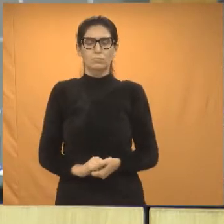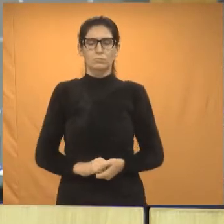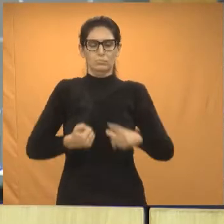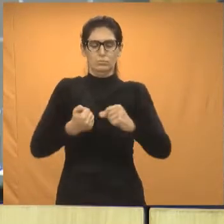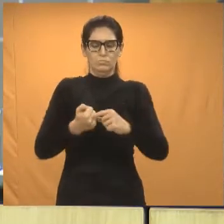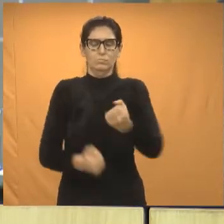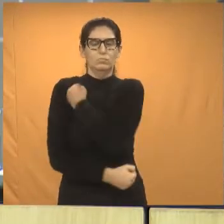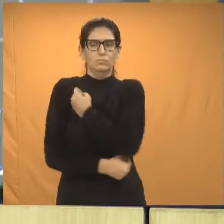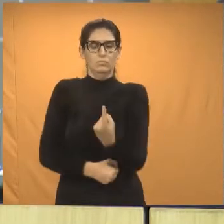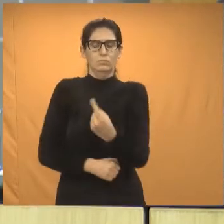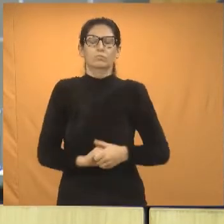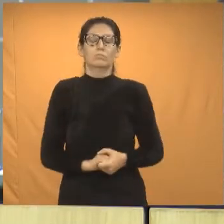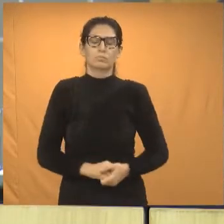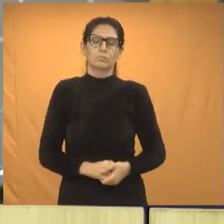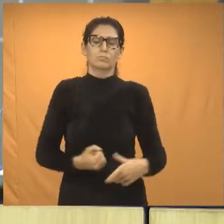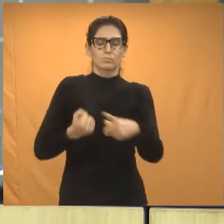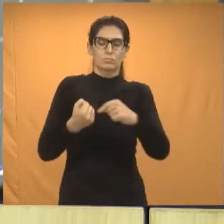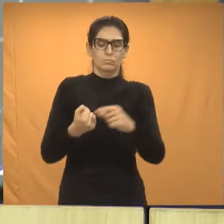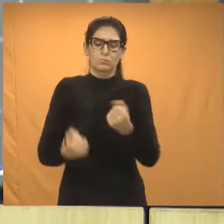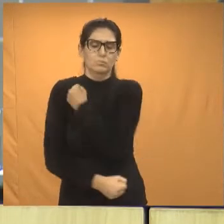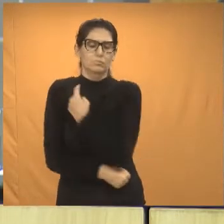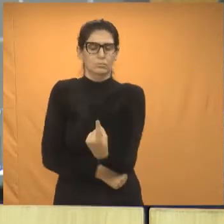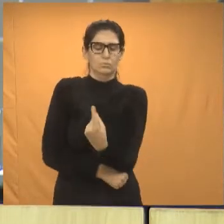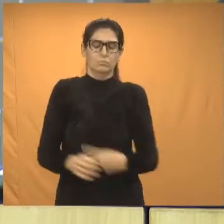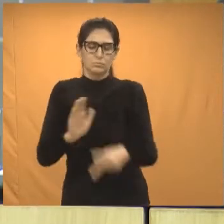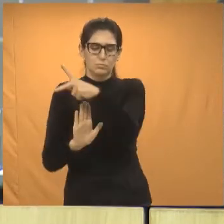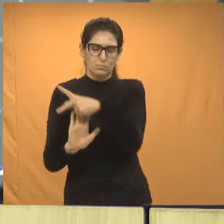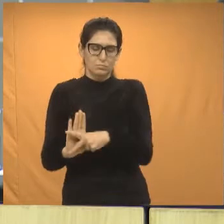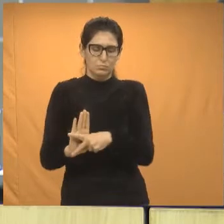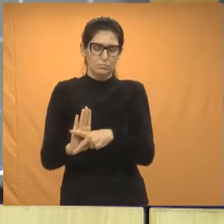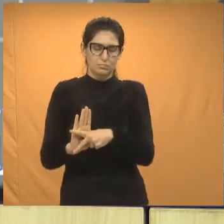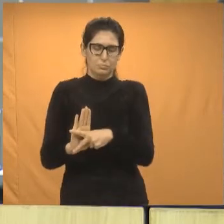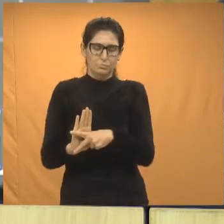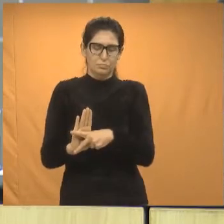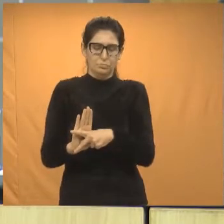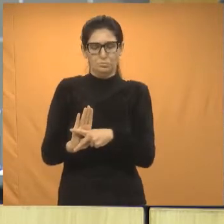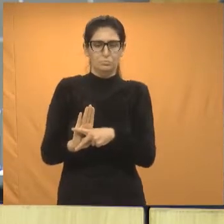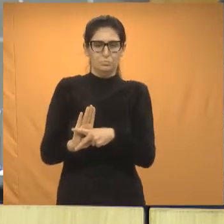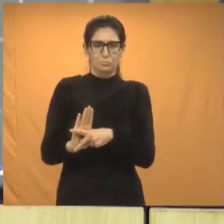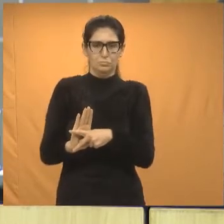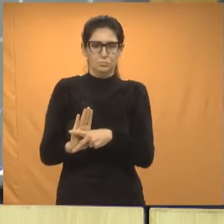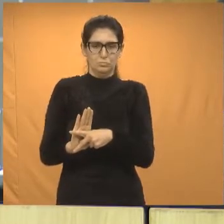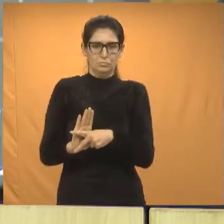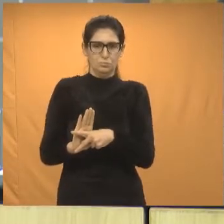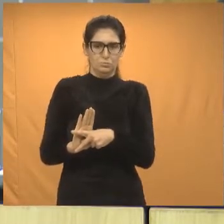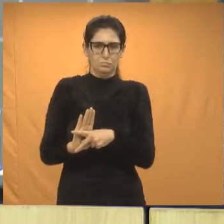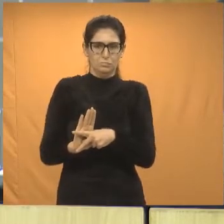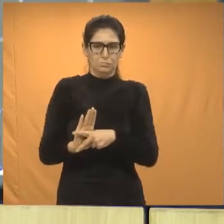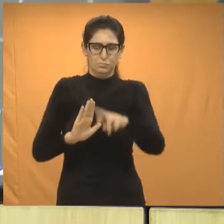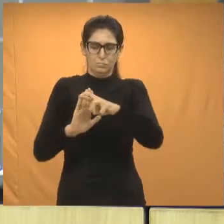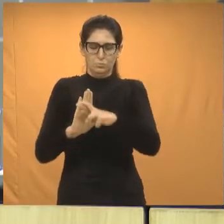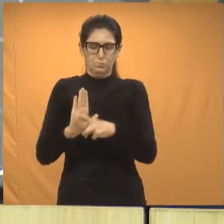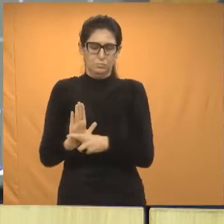Artigo 1º. O artigo 1º do projeto passa a ter a seguinte redação.